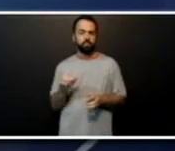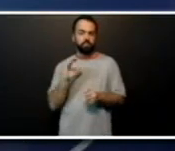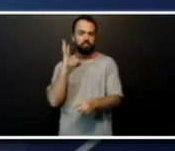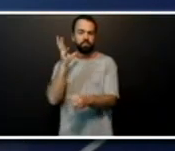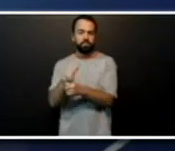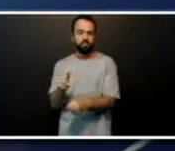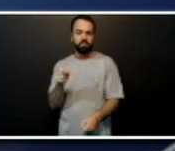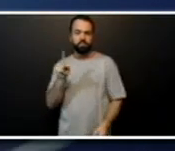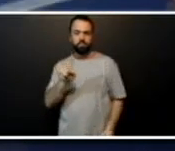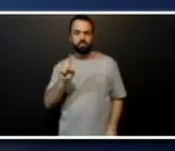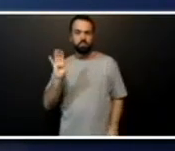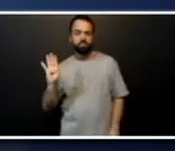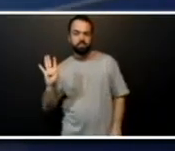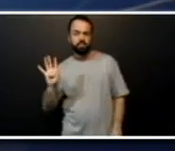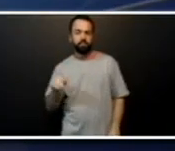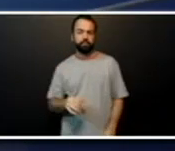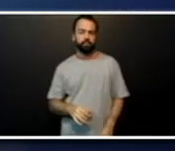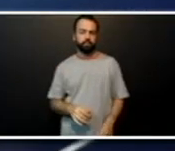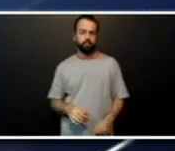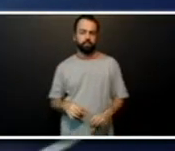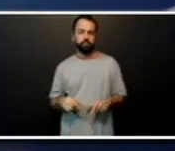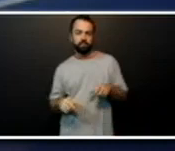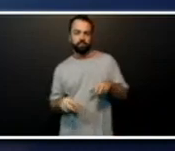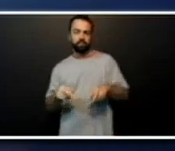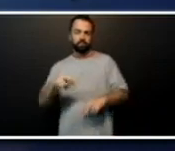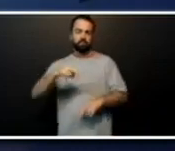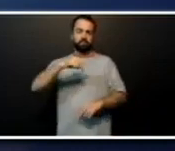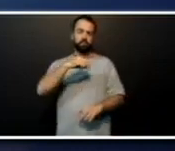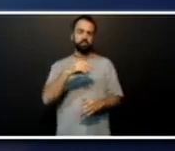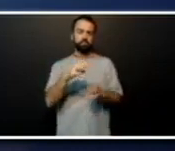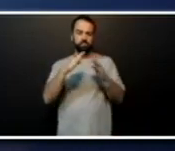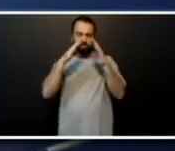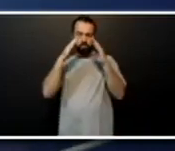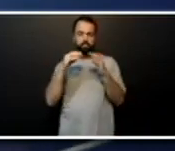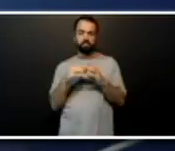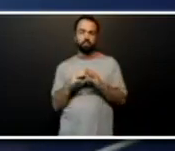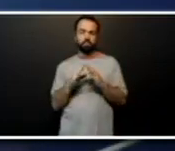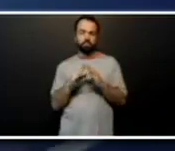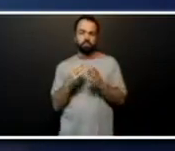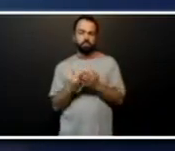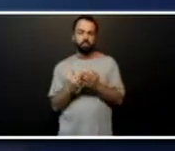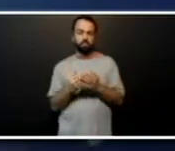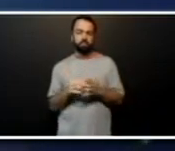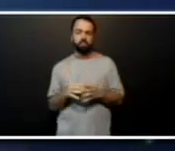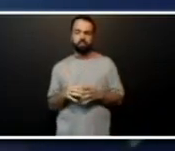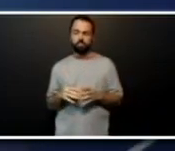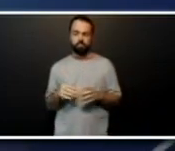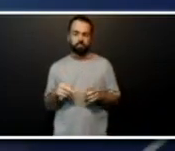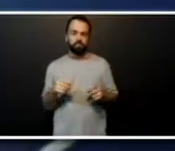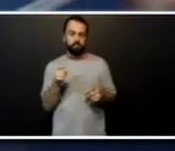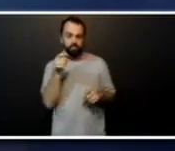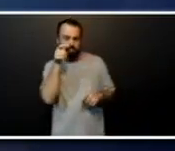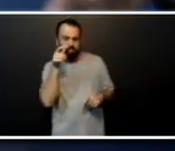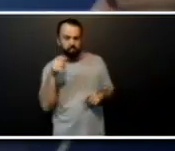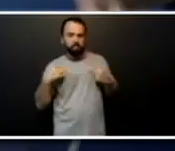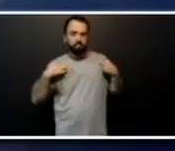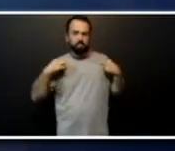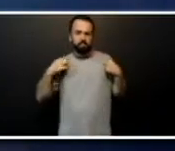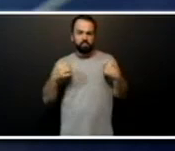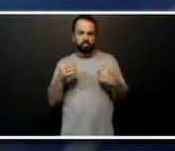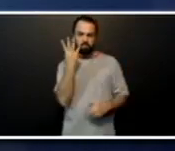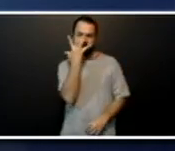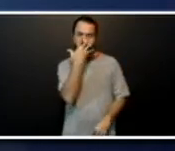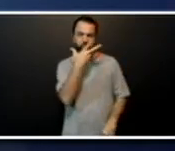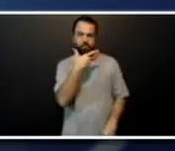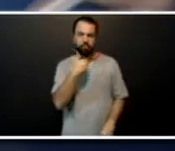Voltando para casa, passo por uma loja e vejo uma blusa interessante.